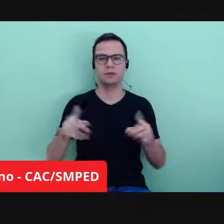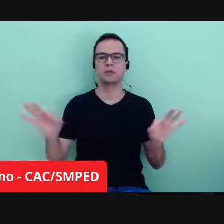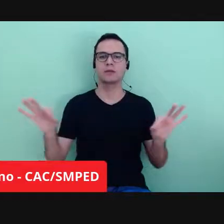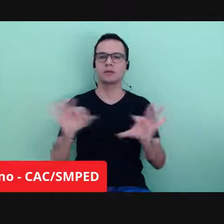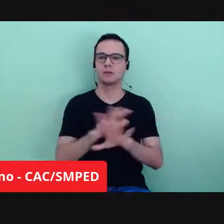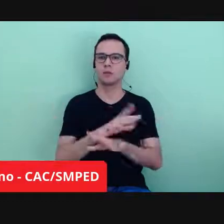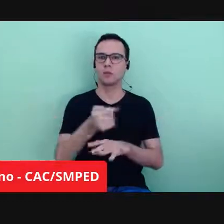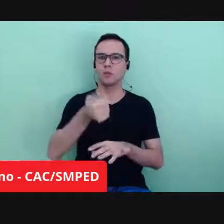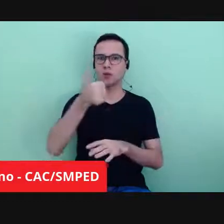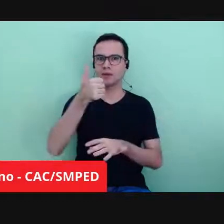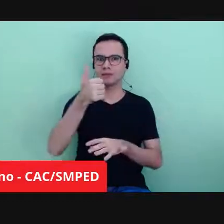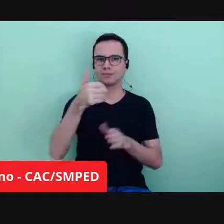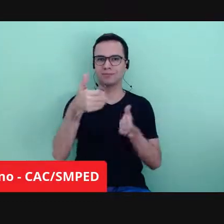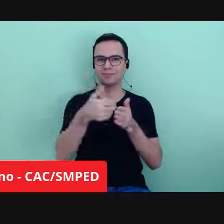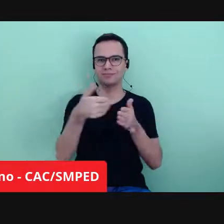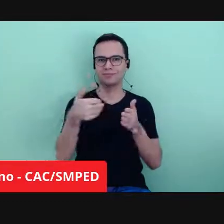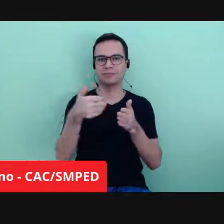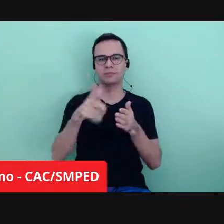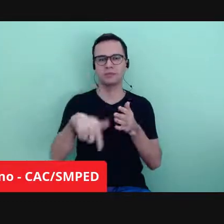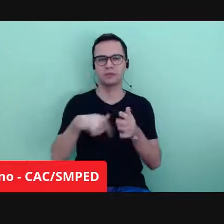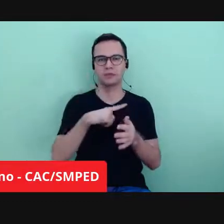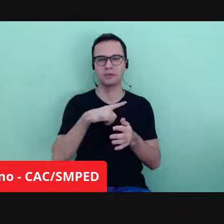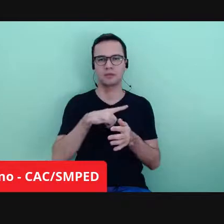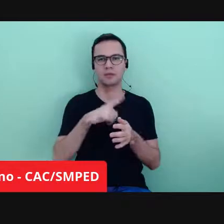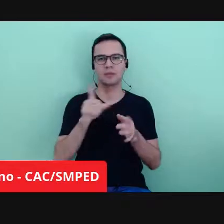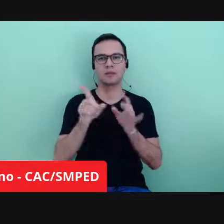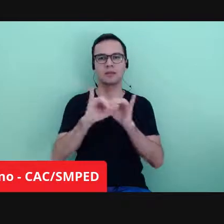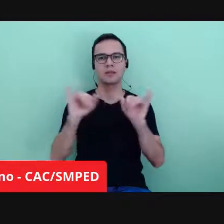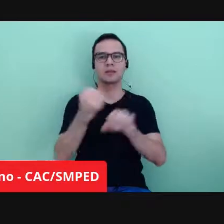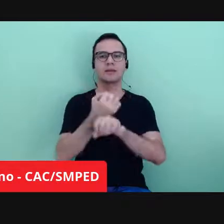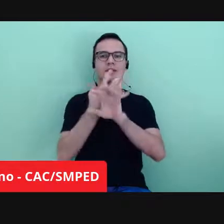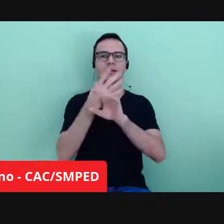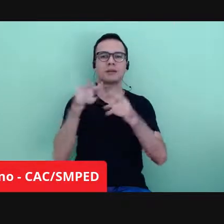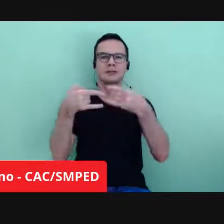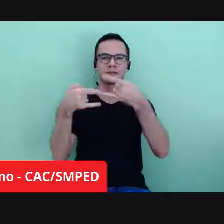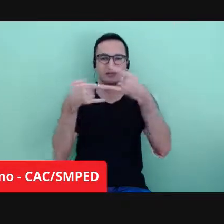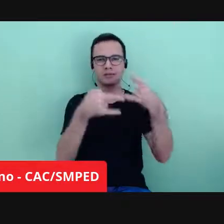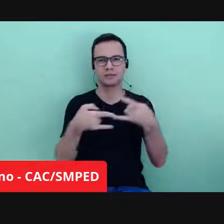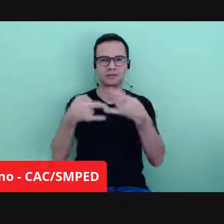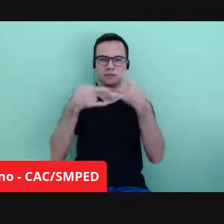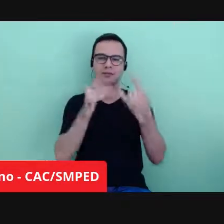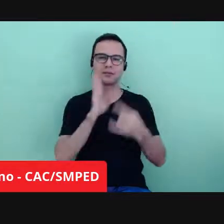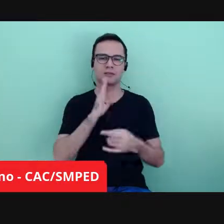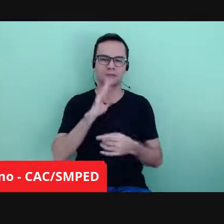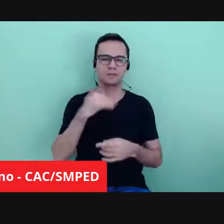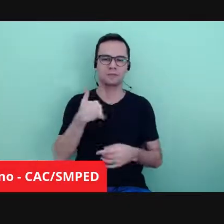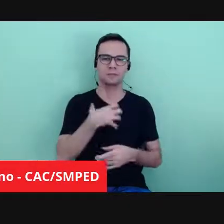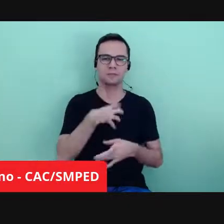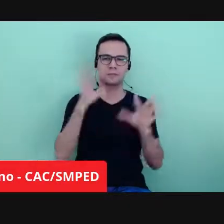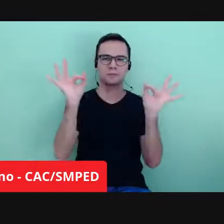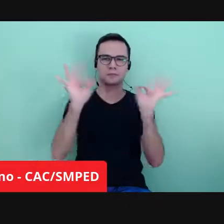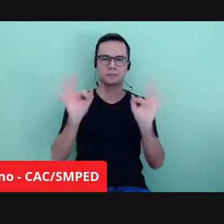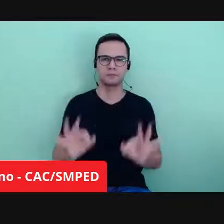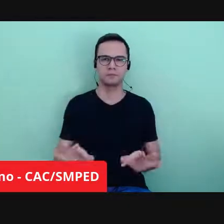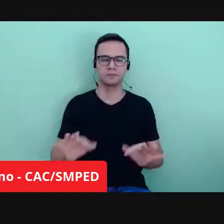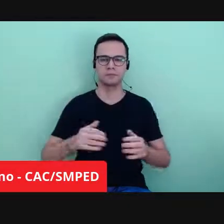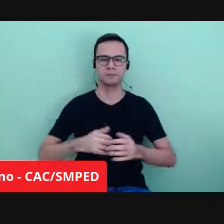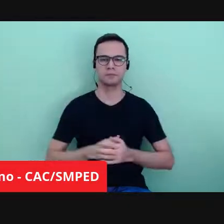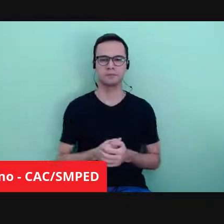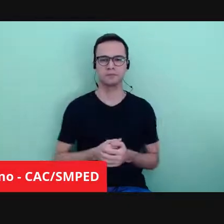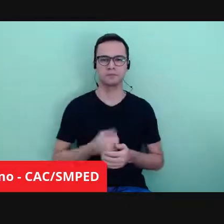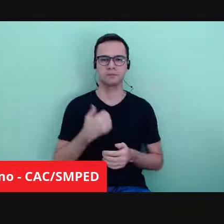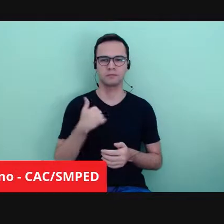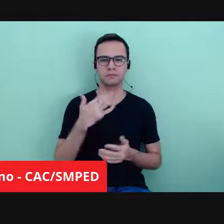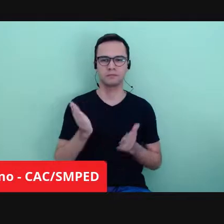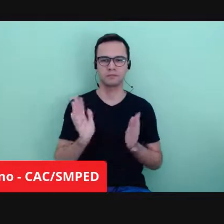de ciclo, né? E aí terminar com essa live, com essa conversa, é uma coisa muito legal, assim, fico muito feliz. E eu vou